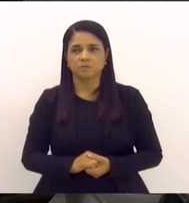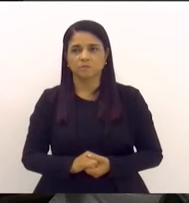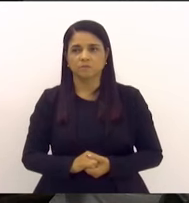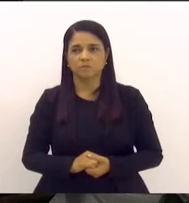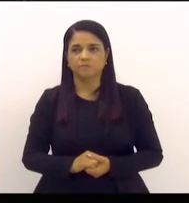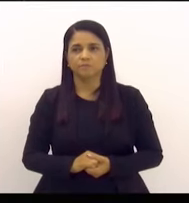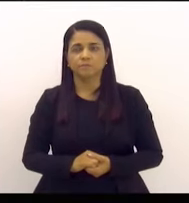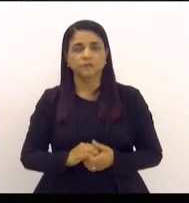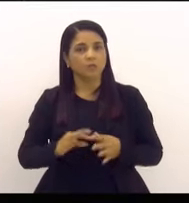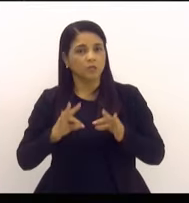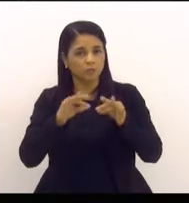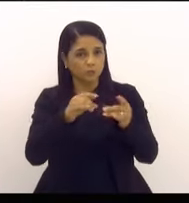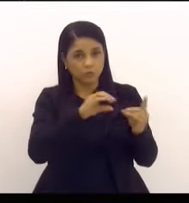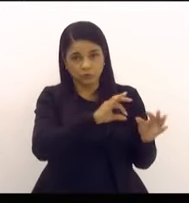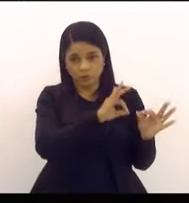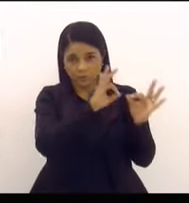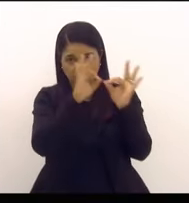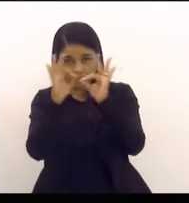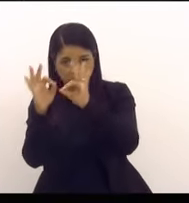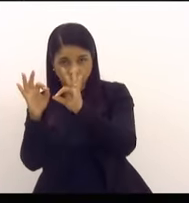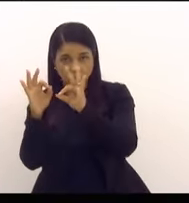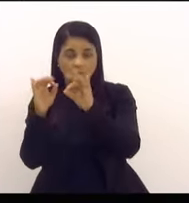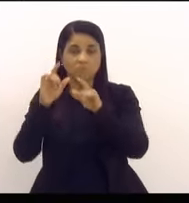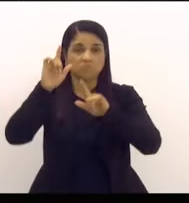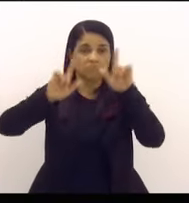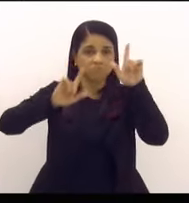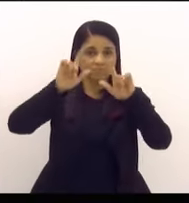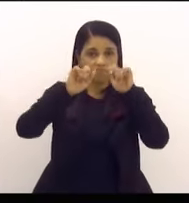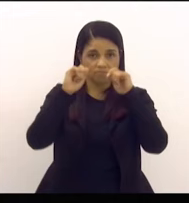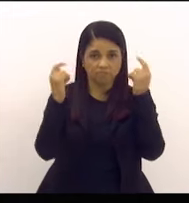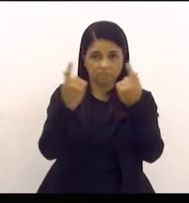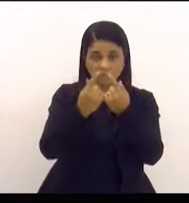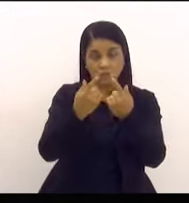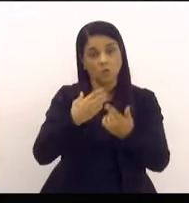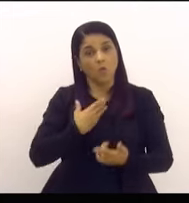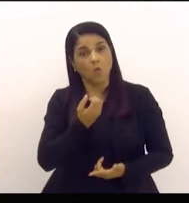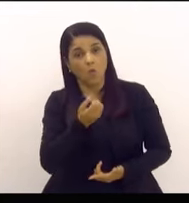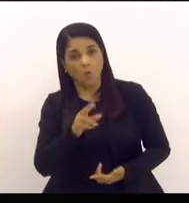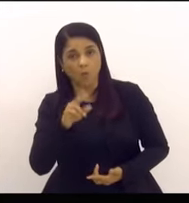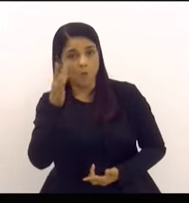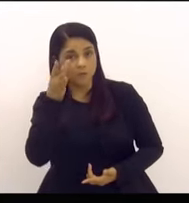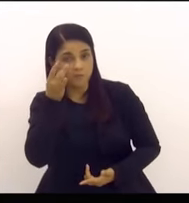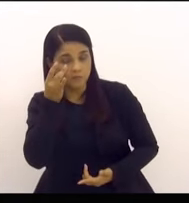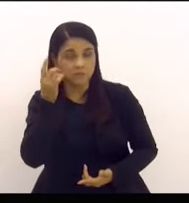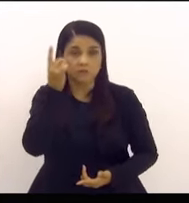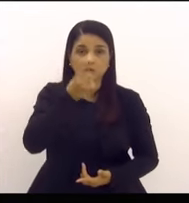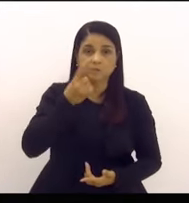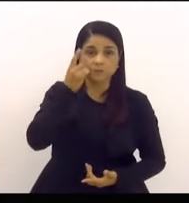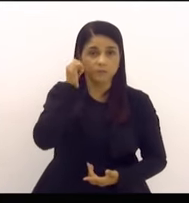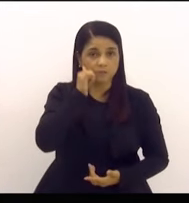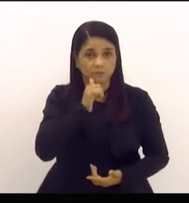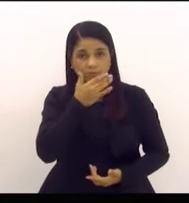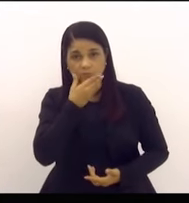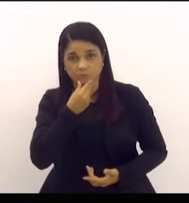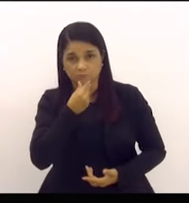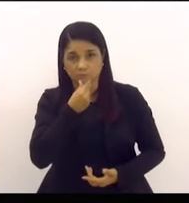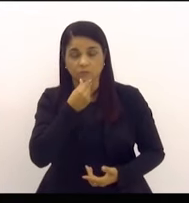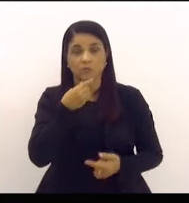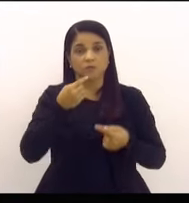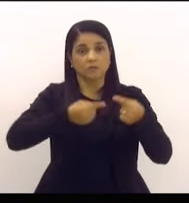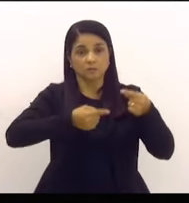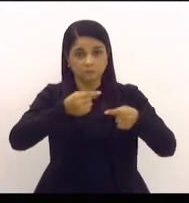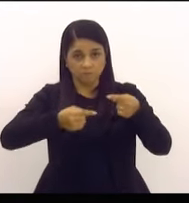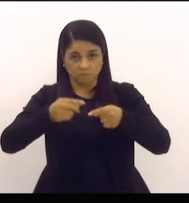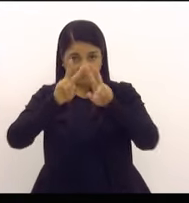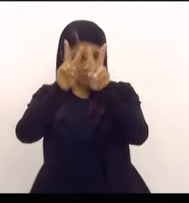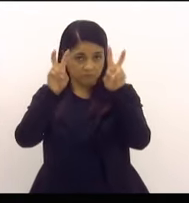A todos que nos acompanham aqui, seja pela TV Alerge ou presencialmente, deputados e deputadas, venham debater esse